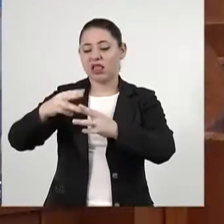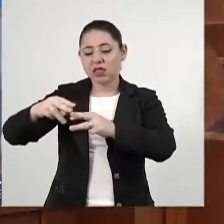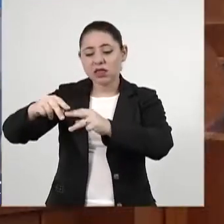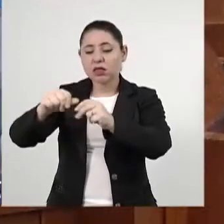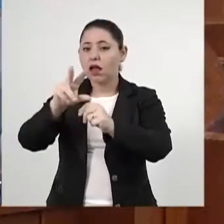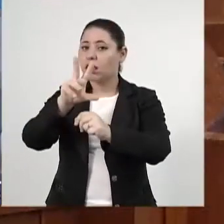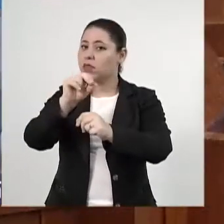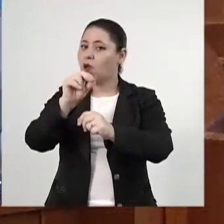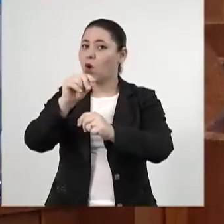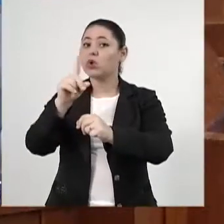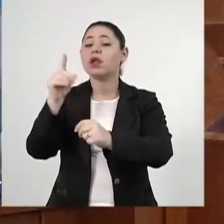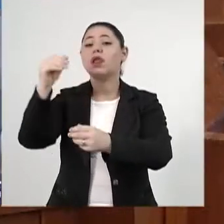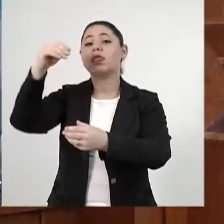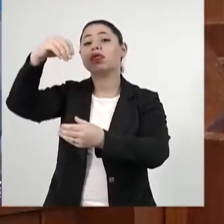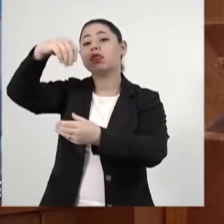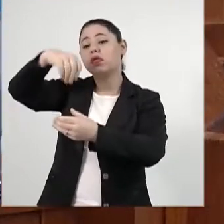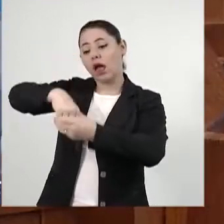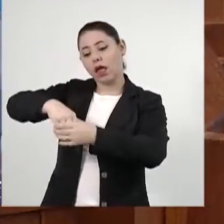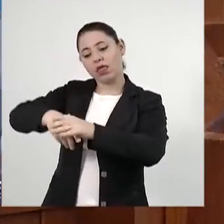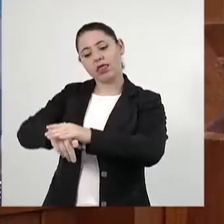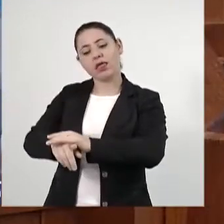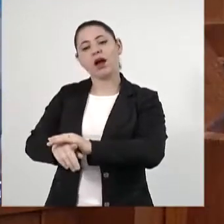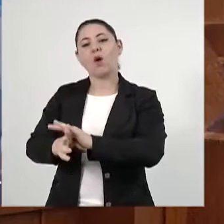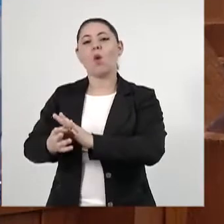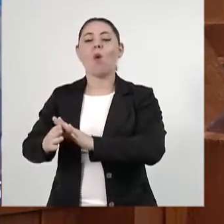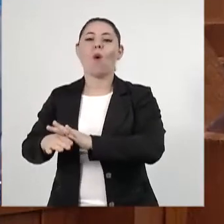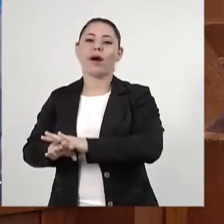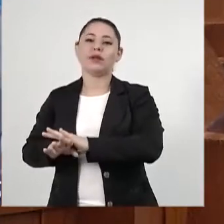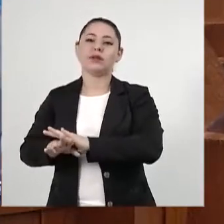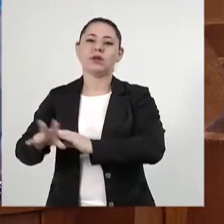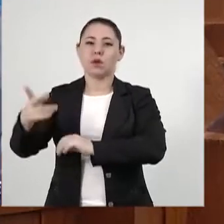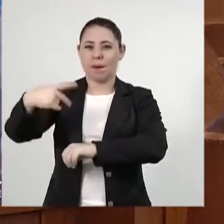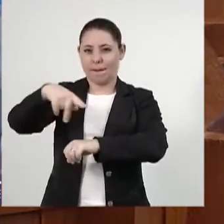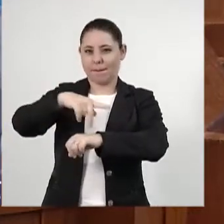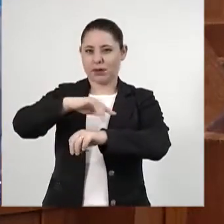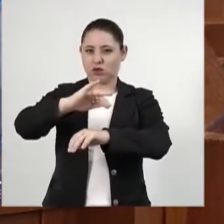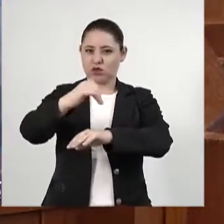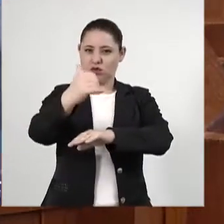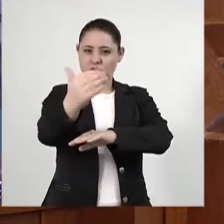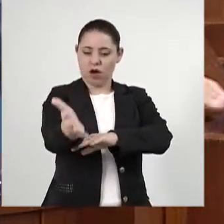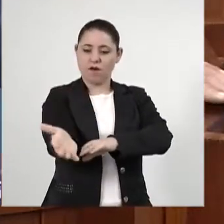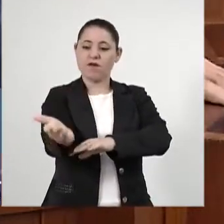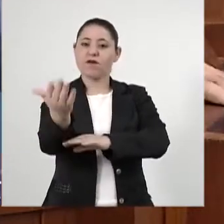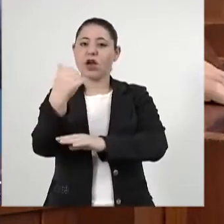o interesse é o que tem na terra, dos países